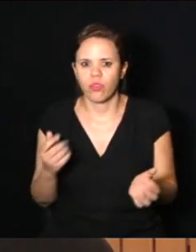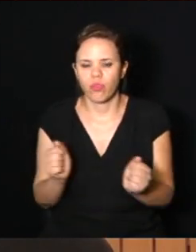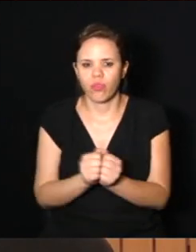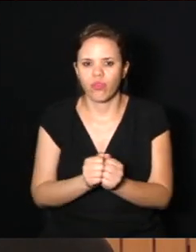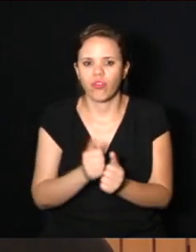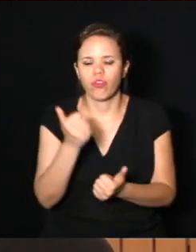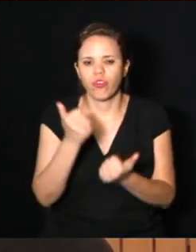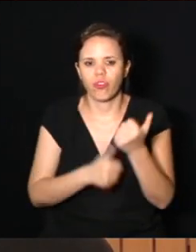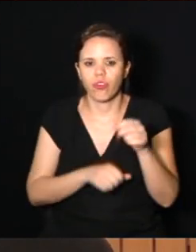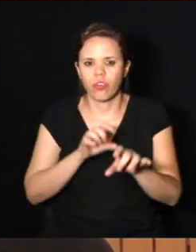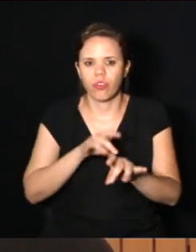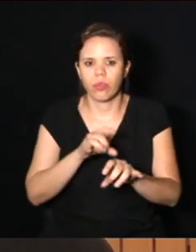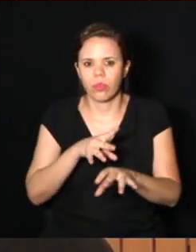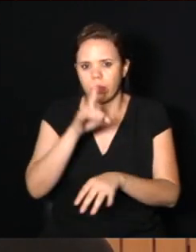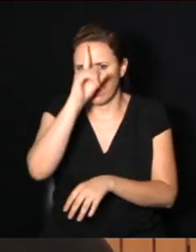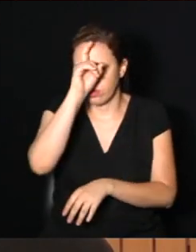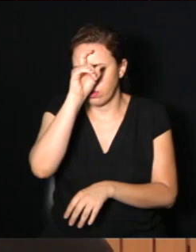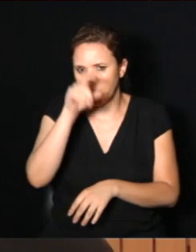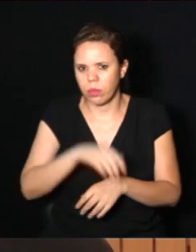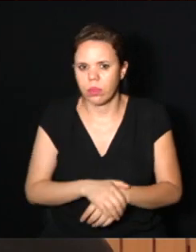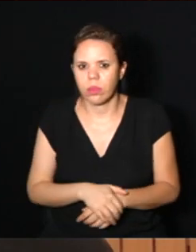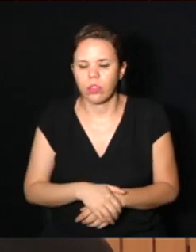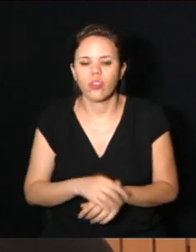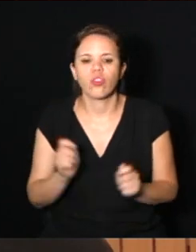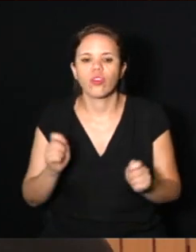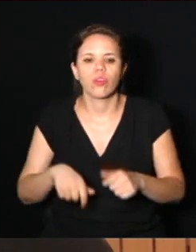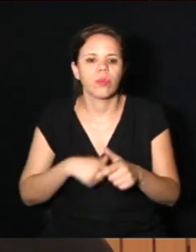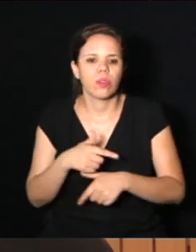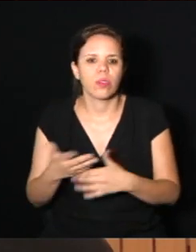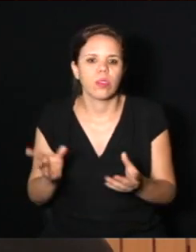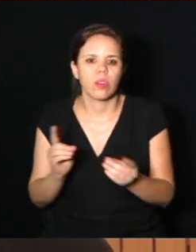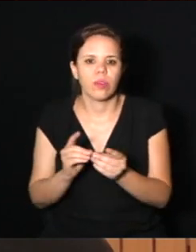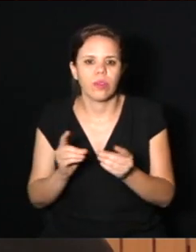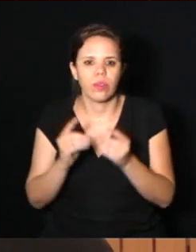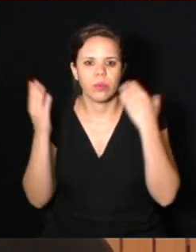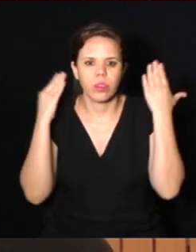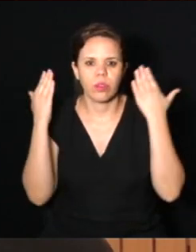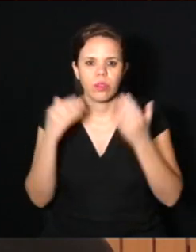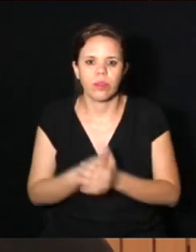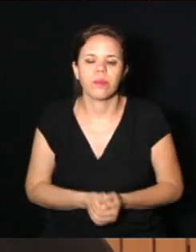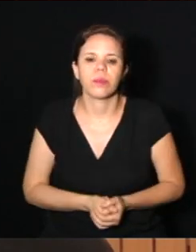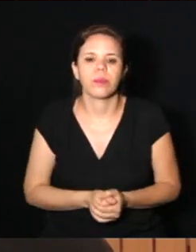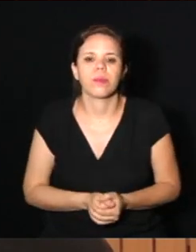diretoria técnica do hospital sobre as condições de serviços de psicologia,